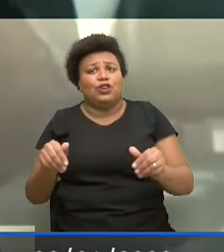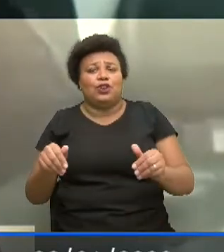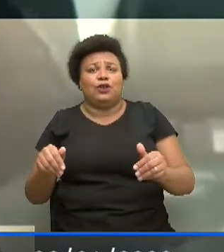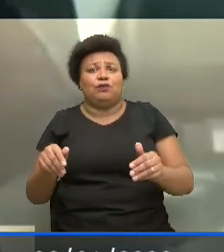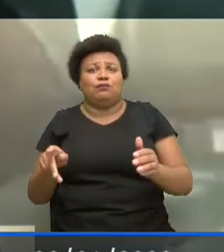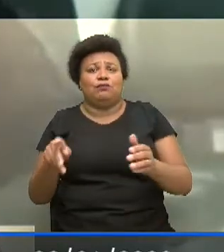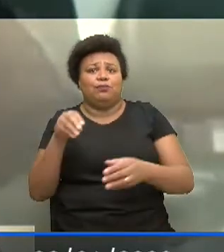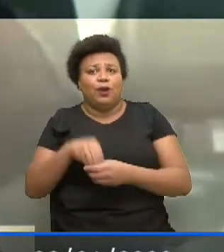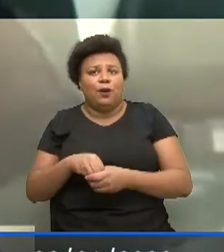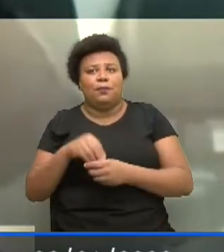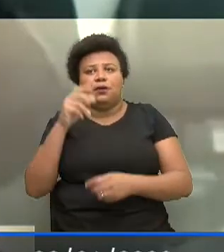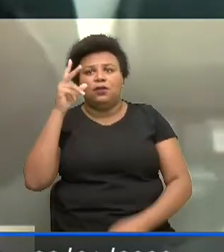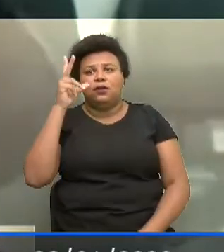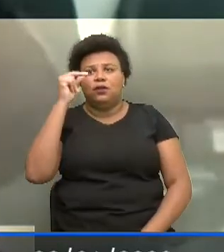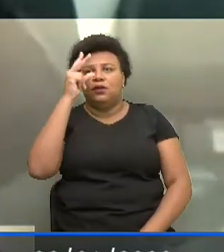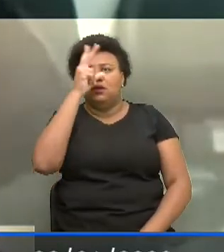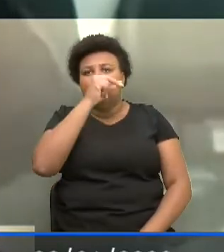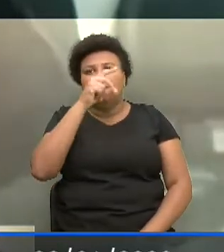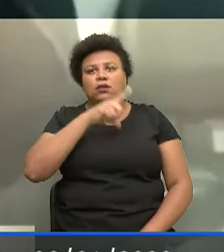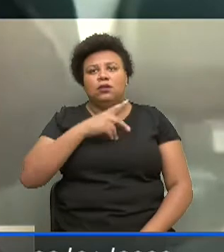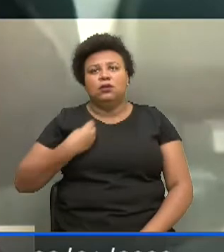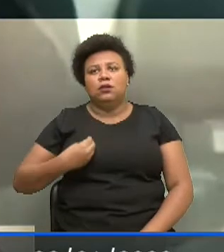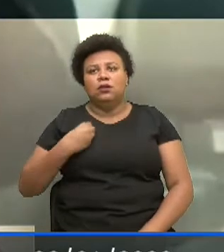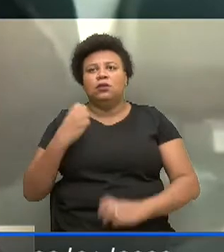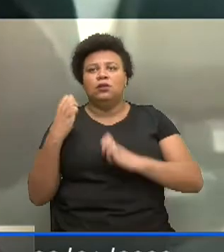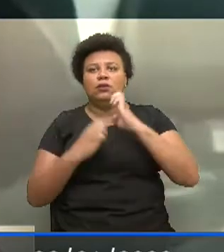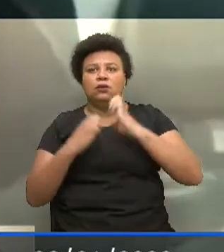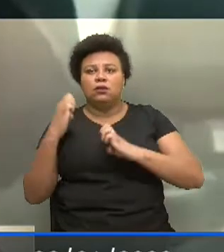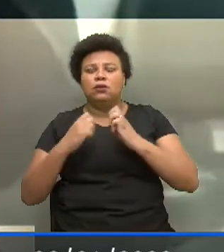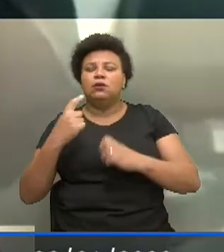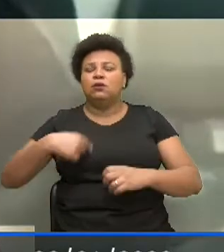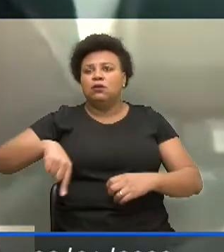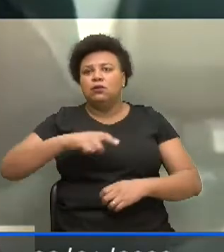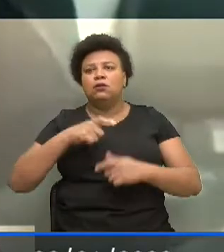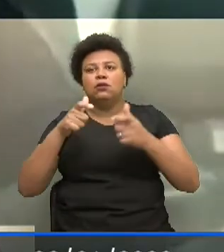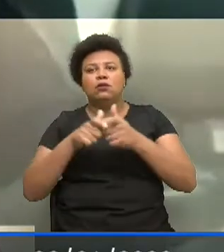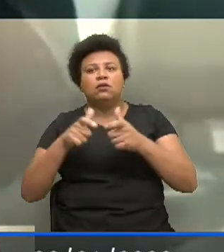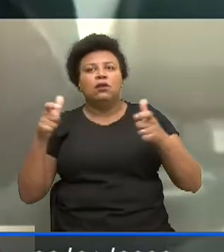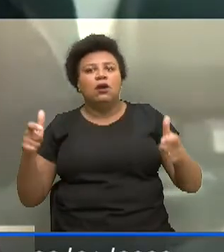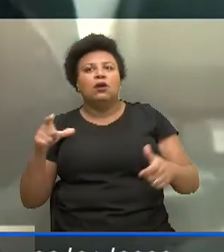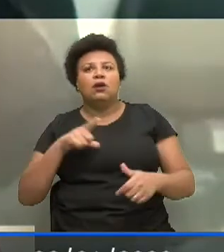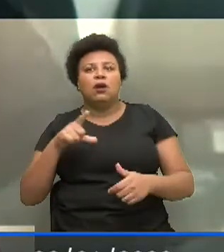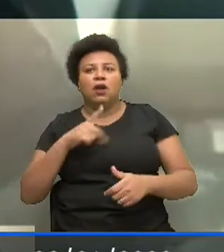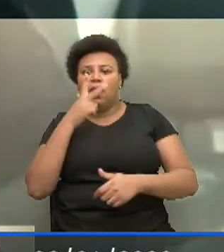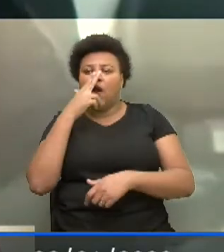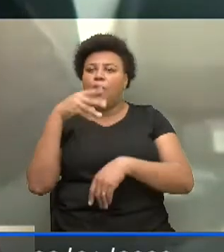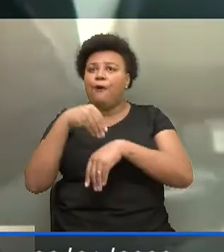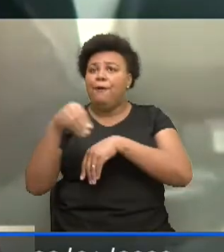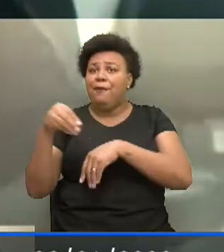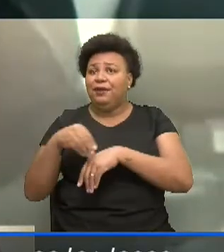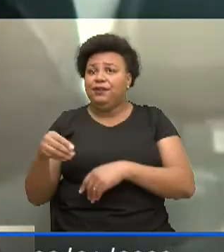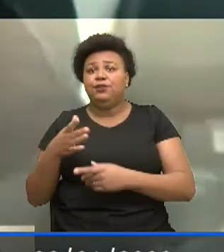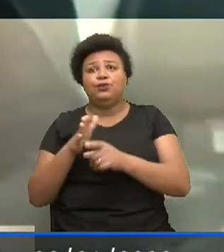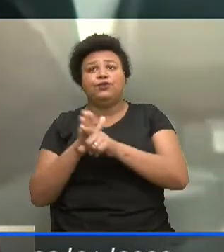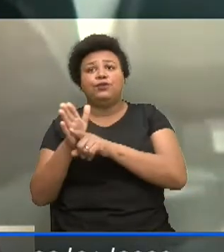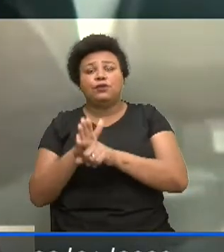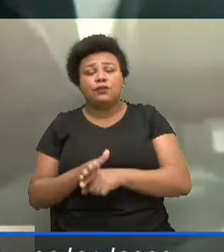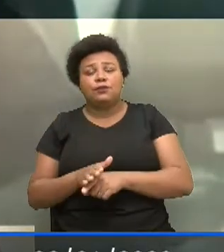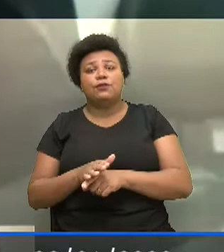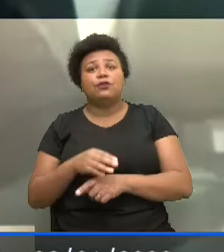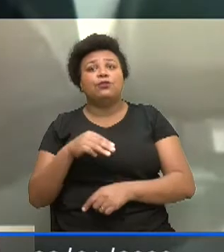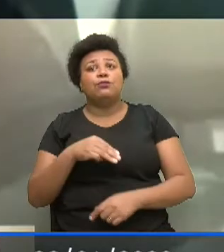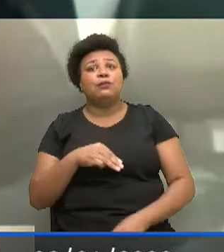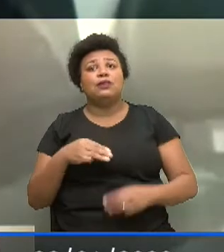município na qual essa empresa está localizada. Nós ampliamos, embora exista uma recomendação de investigação do Ministério